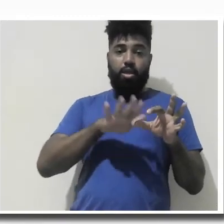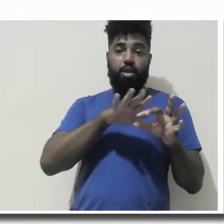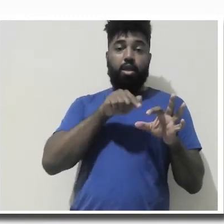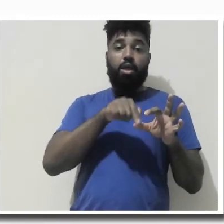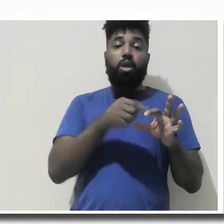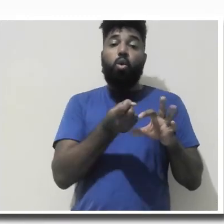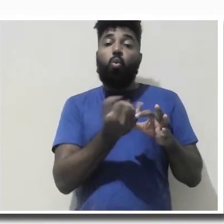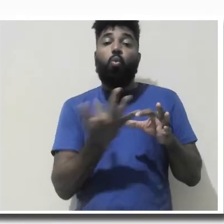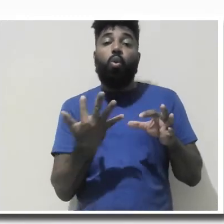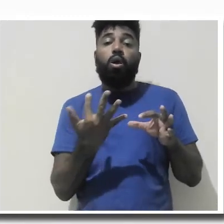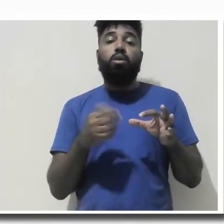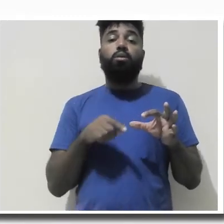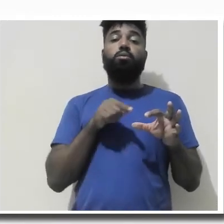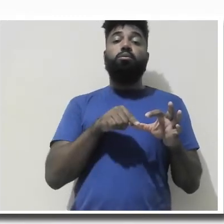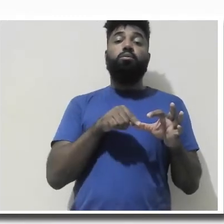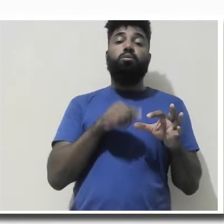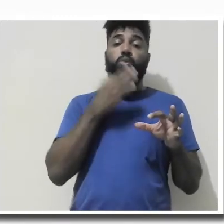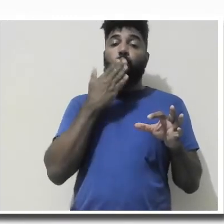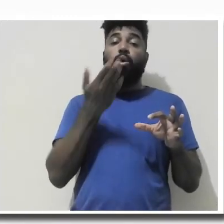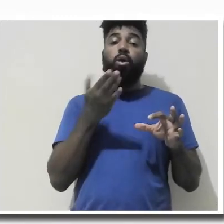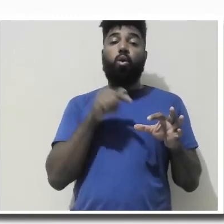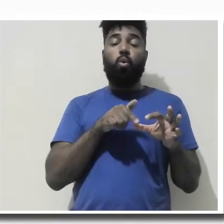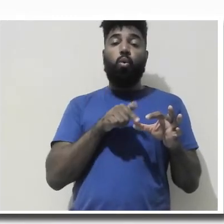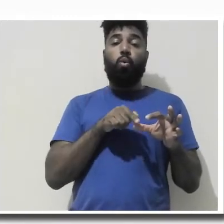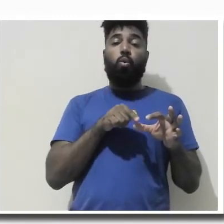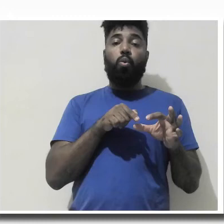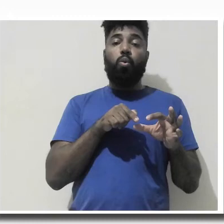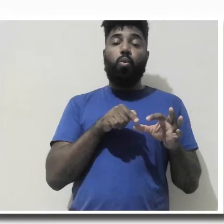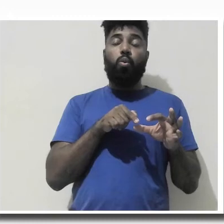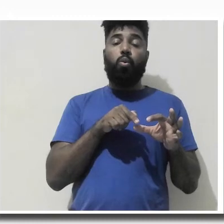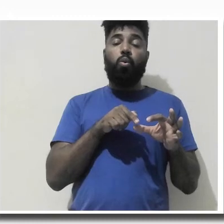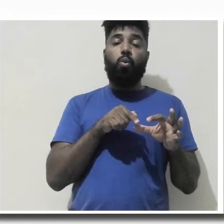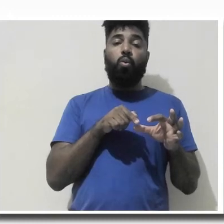Ou quais elementos? Apenas